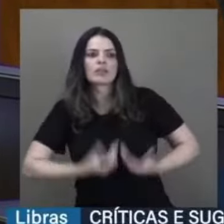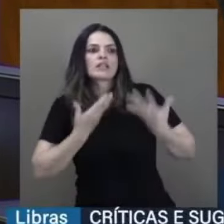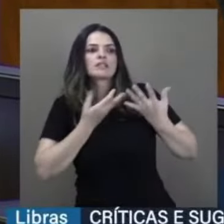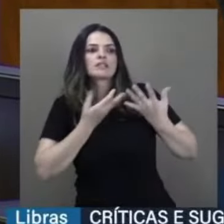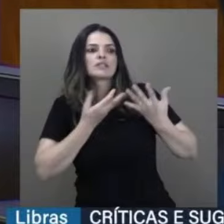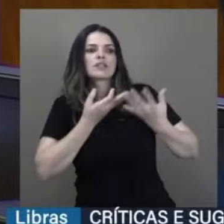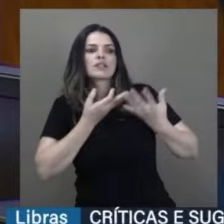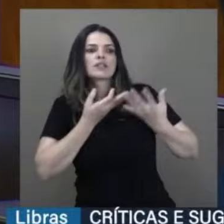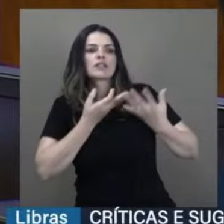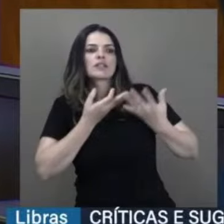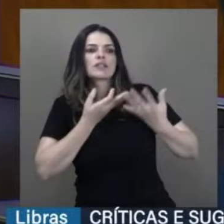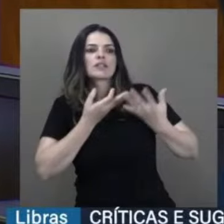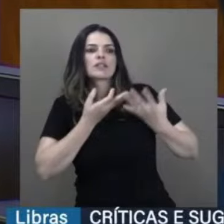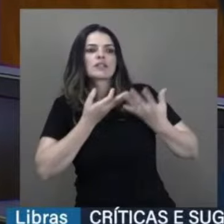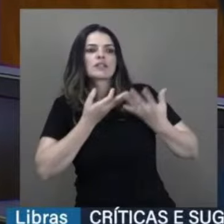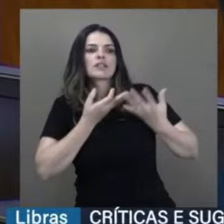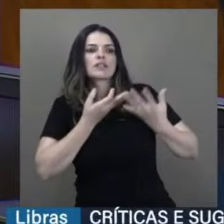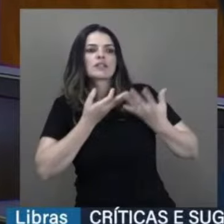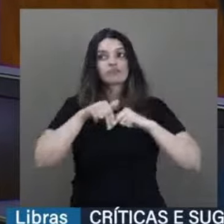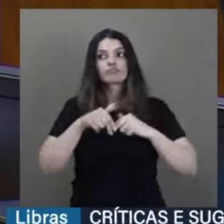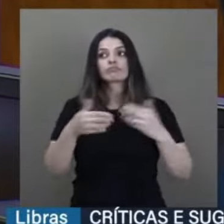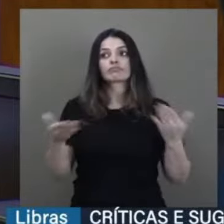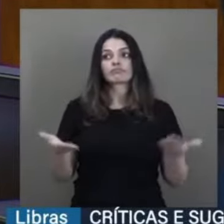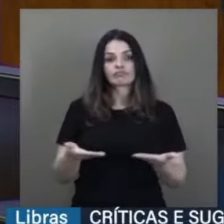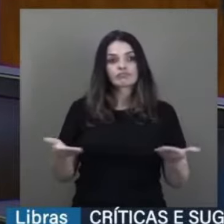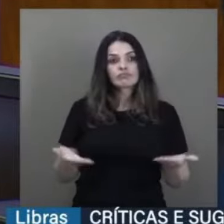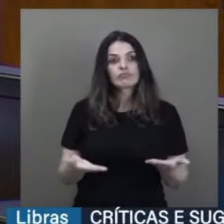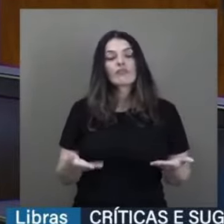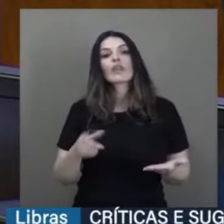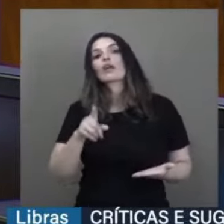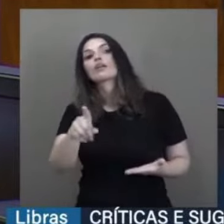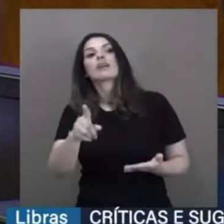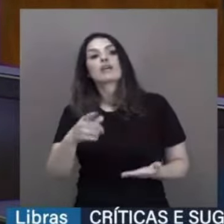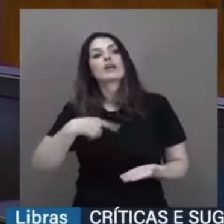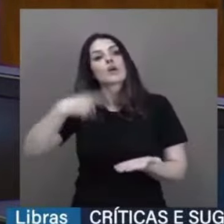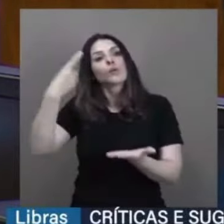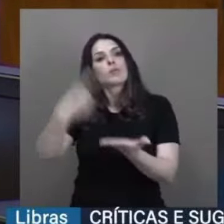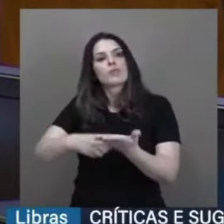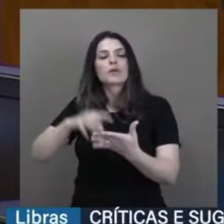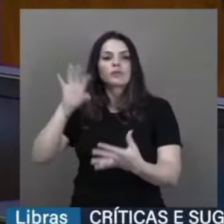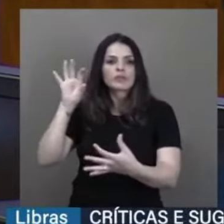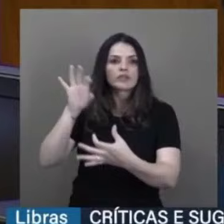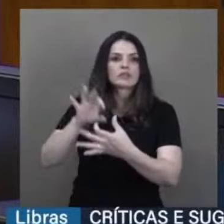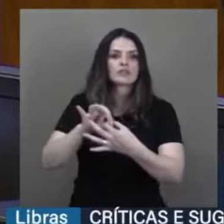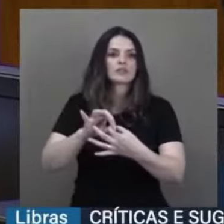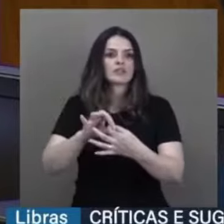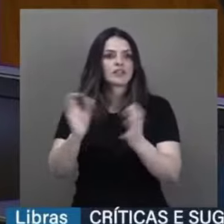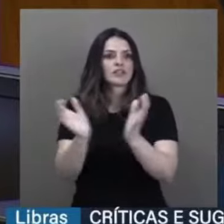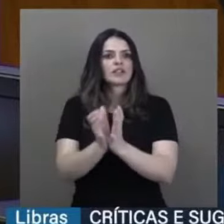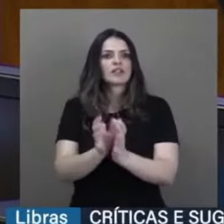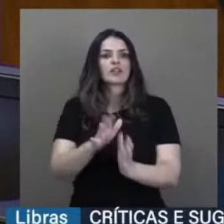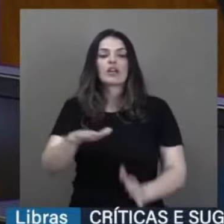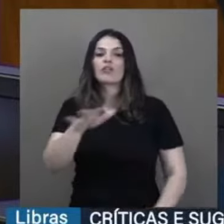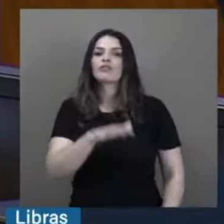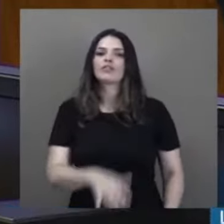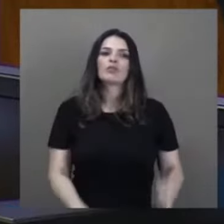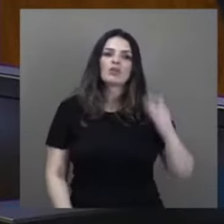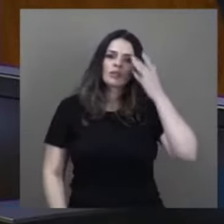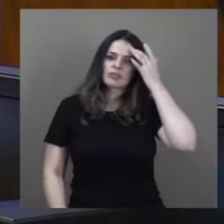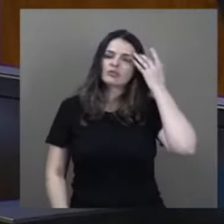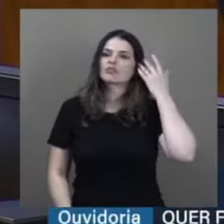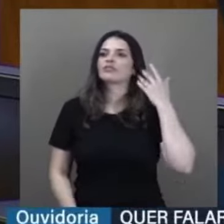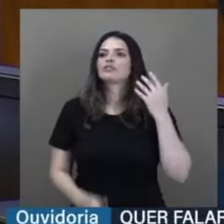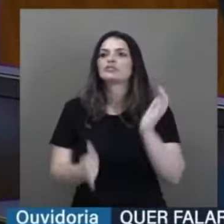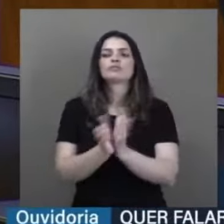pública nesse sentido reitero o nosso compromisso com a pauta socioeconômica